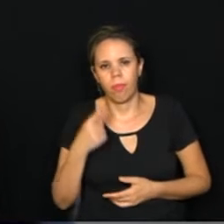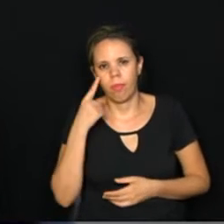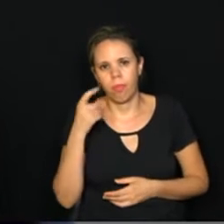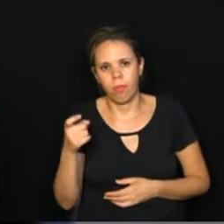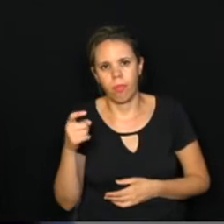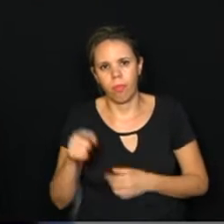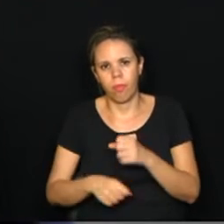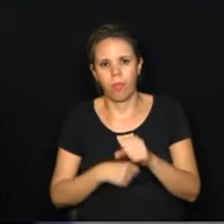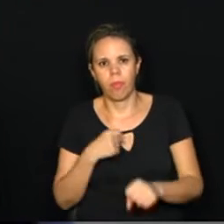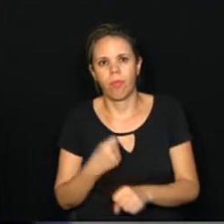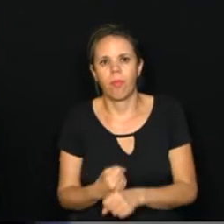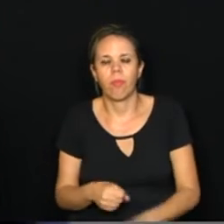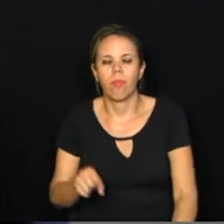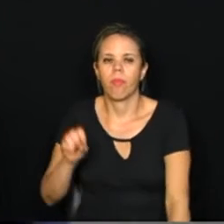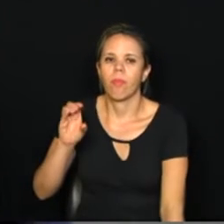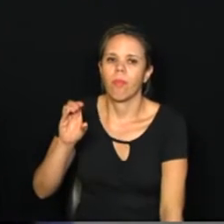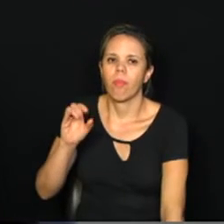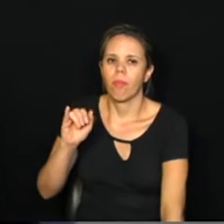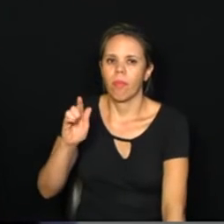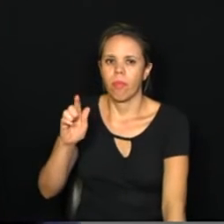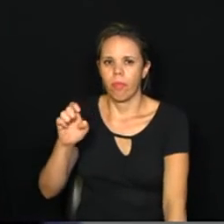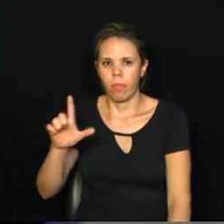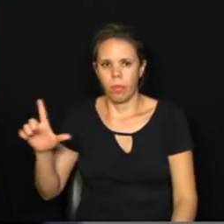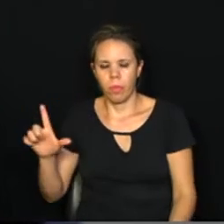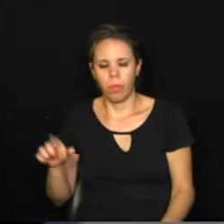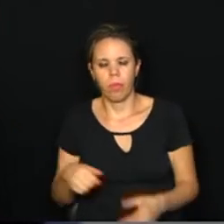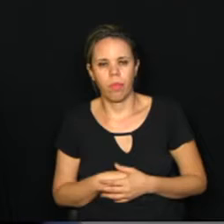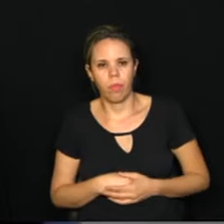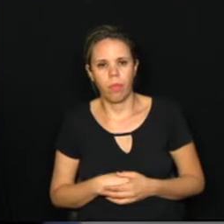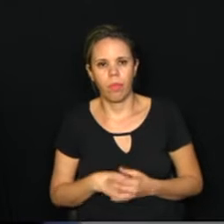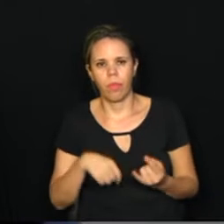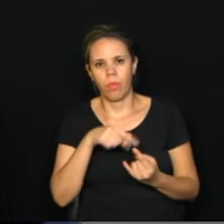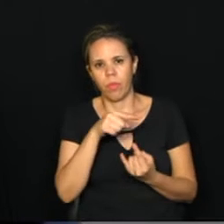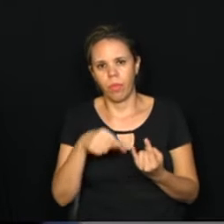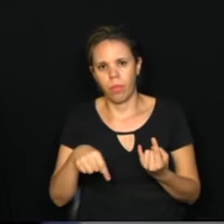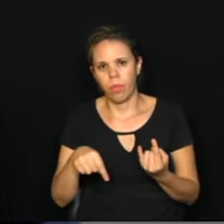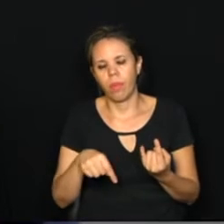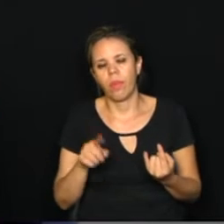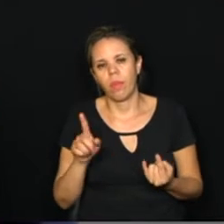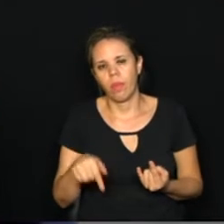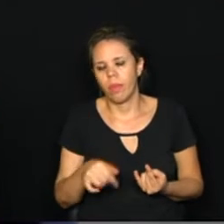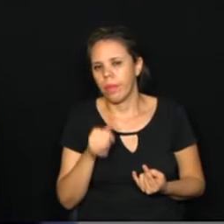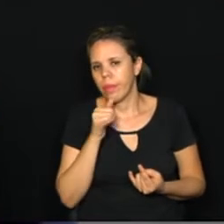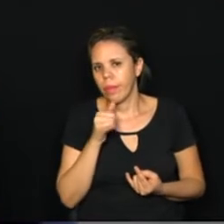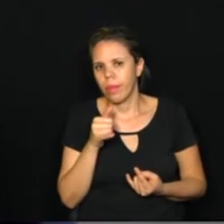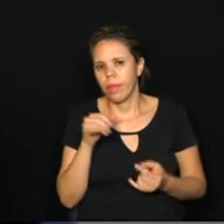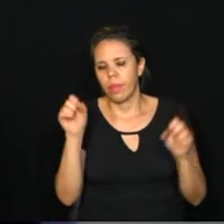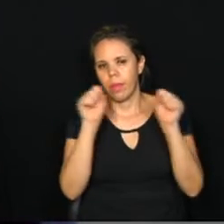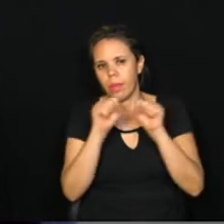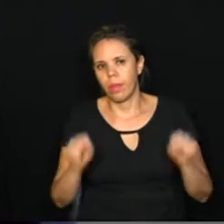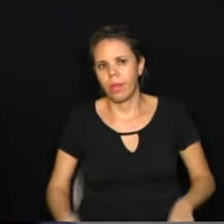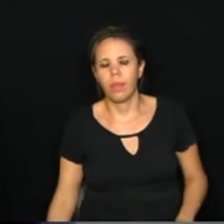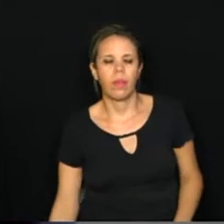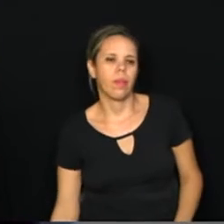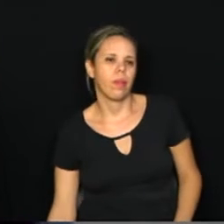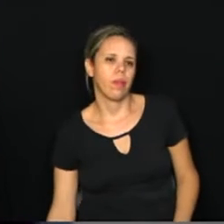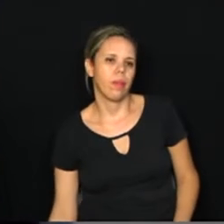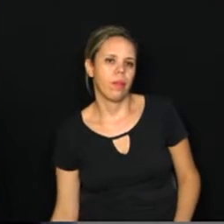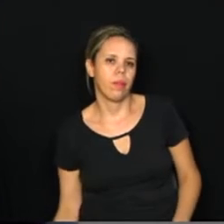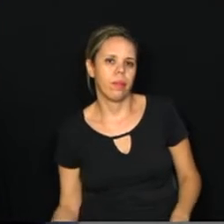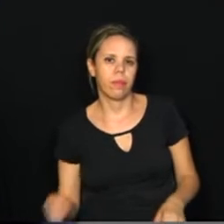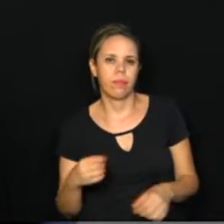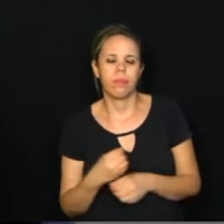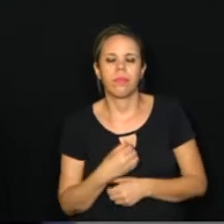esse ano, que é o CIGEL, que é da Fiocruz, que é um sistema de uma